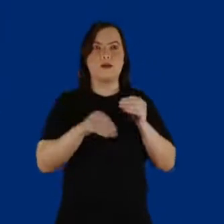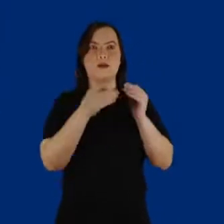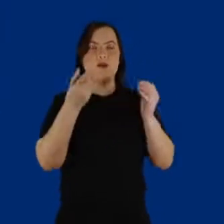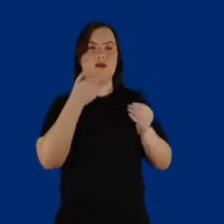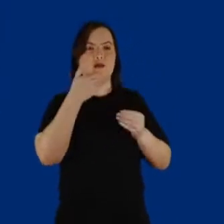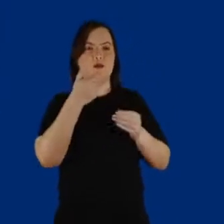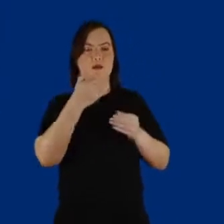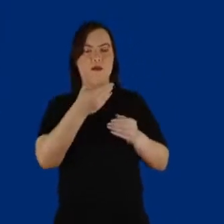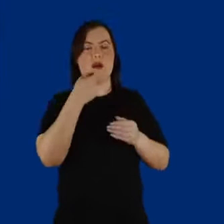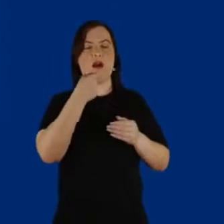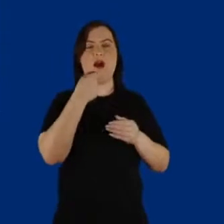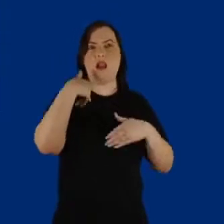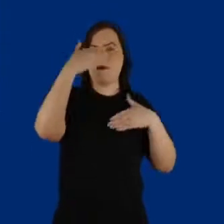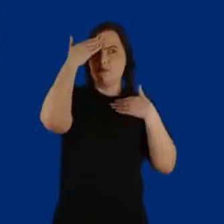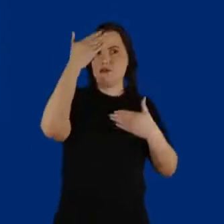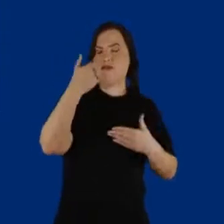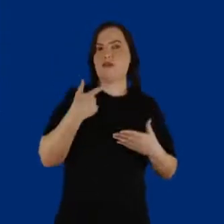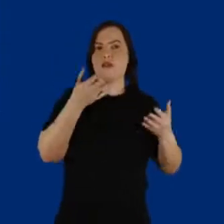considerações finais.